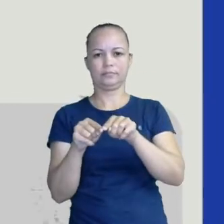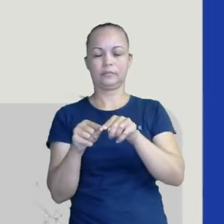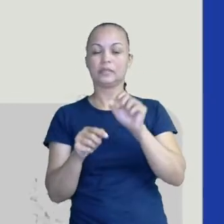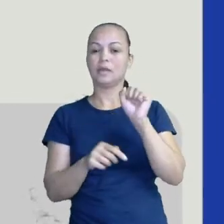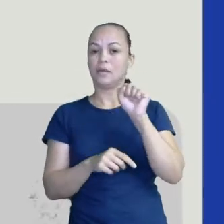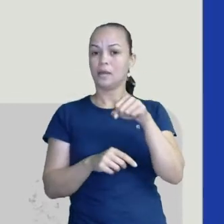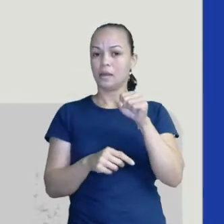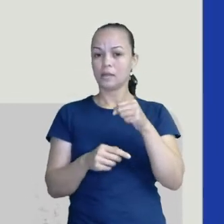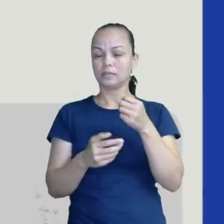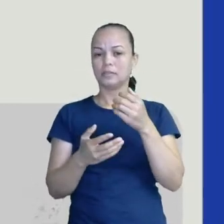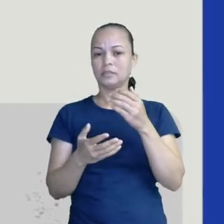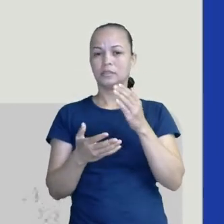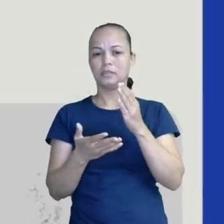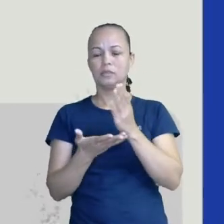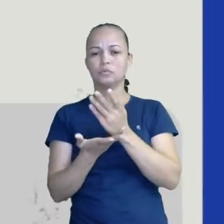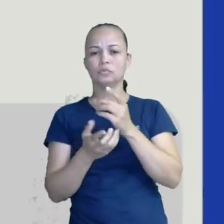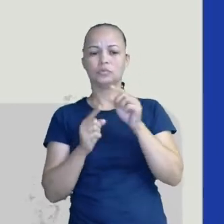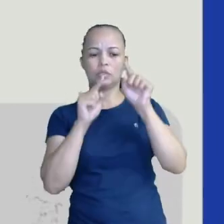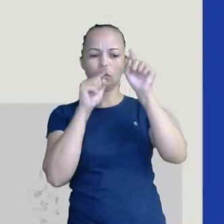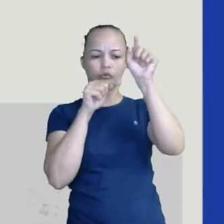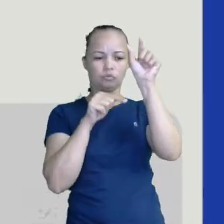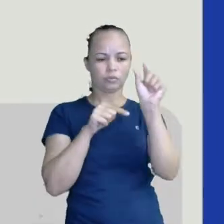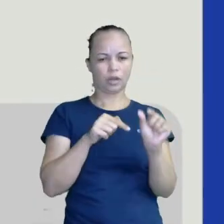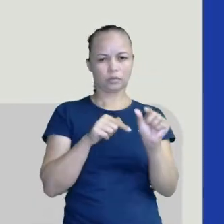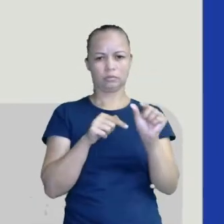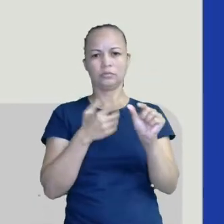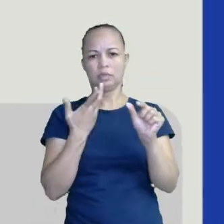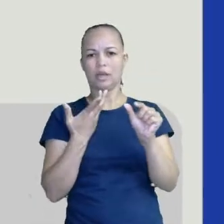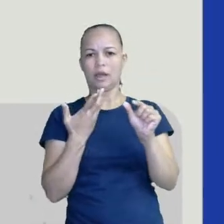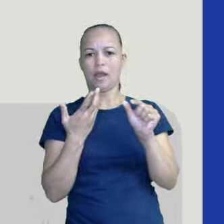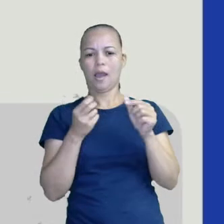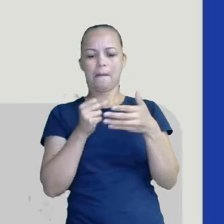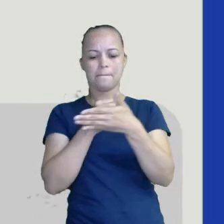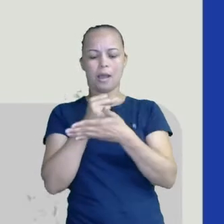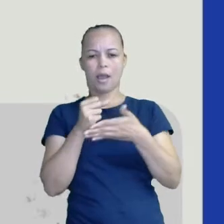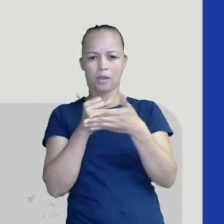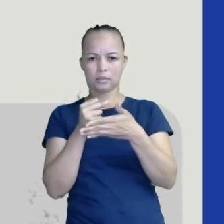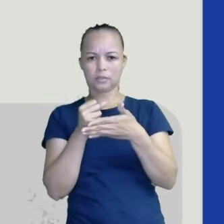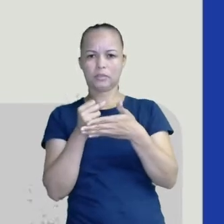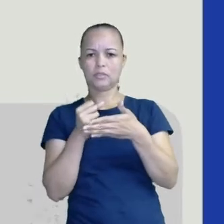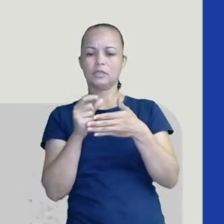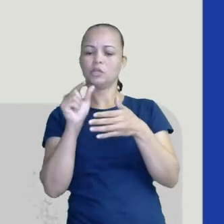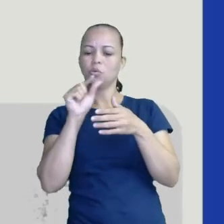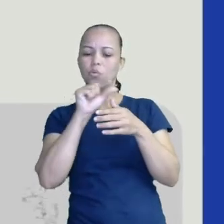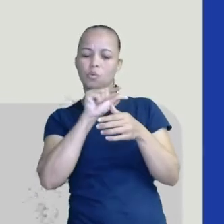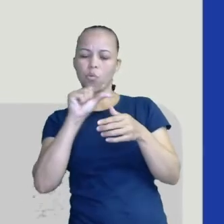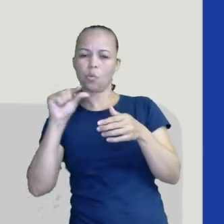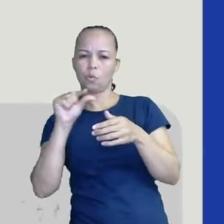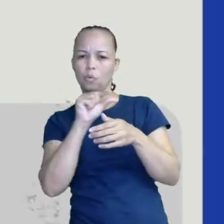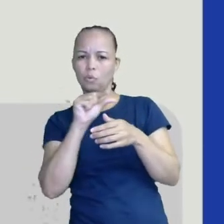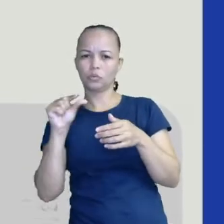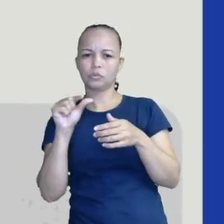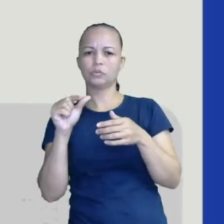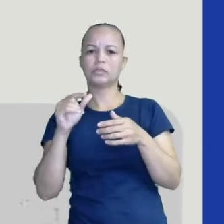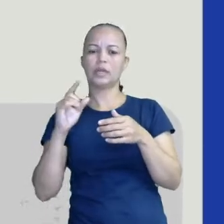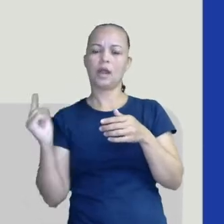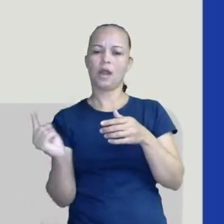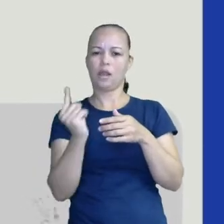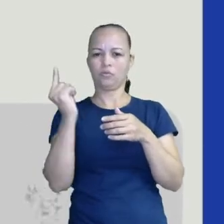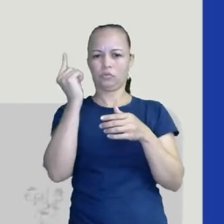assim um dos seus lados ser a minha base e o outro será a minha